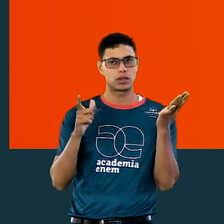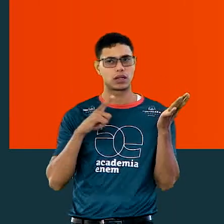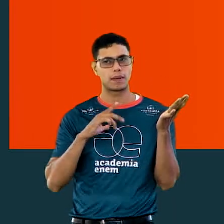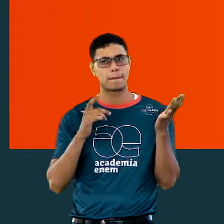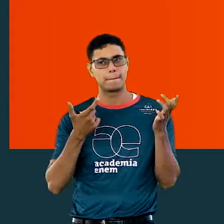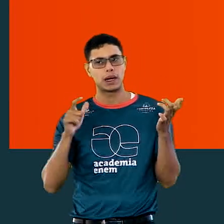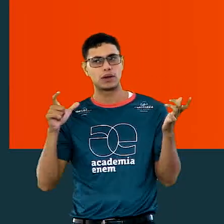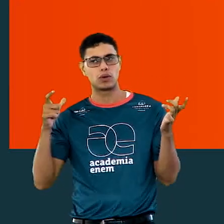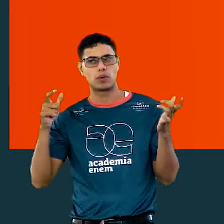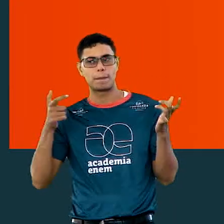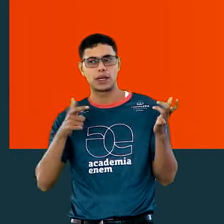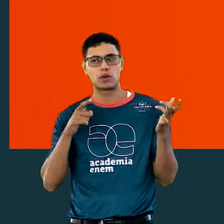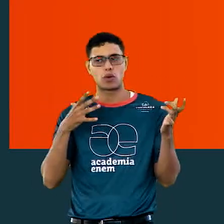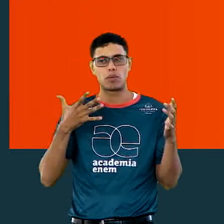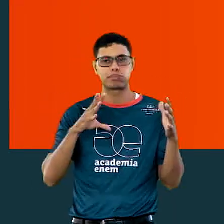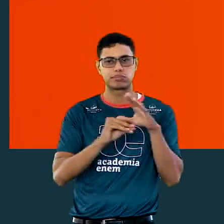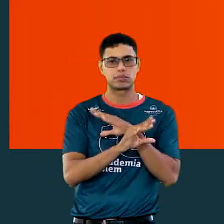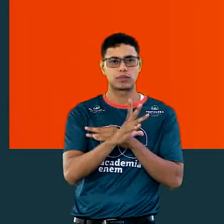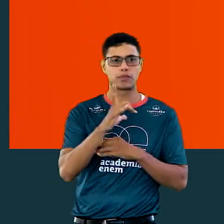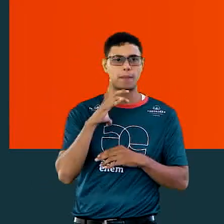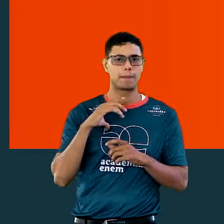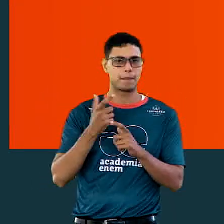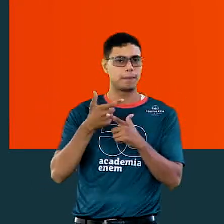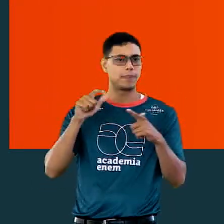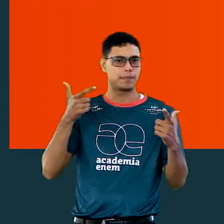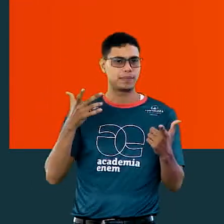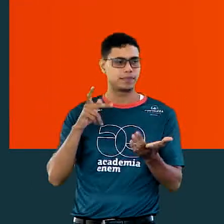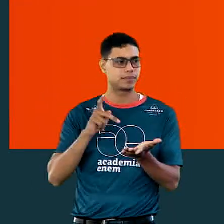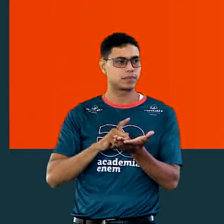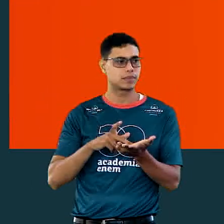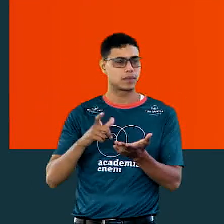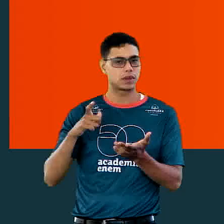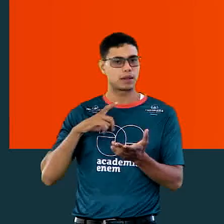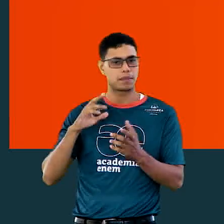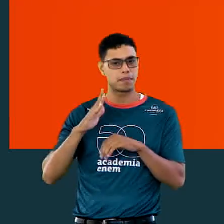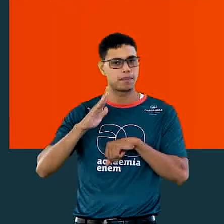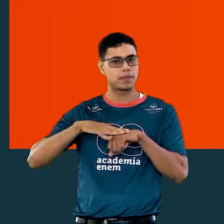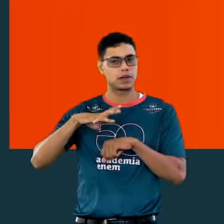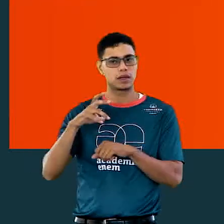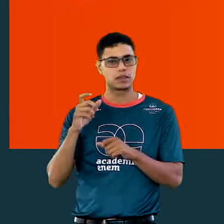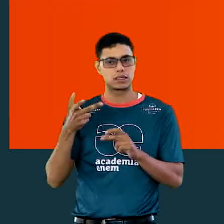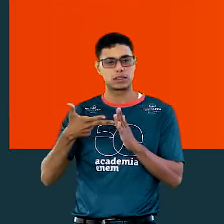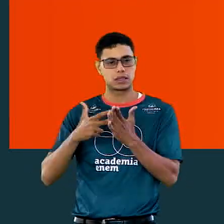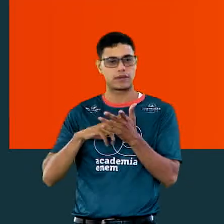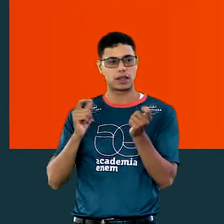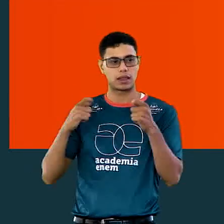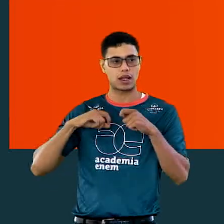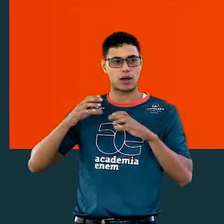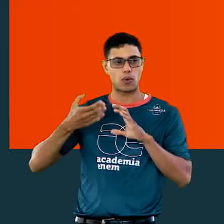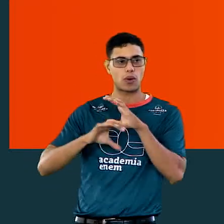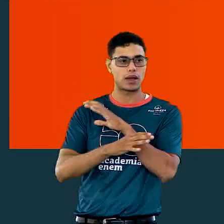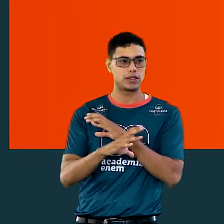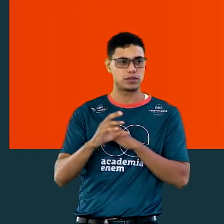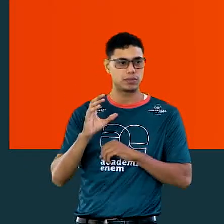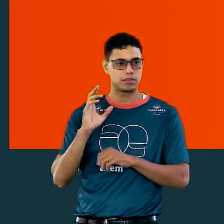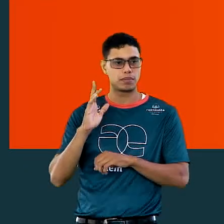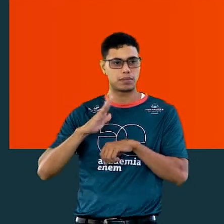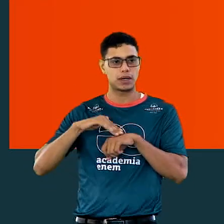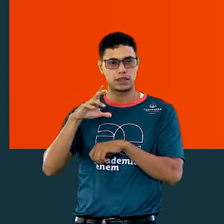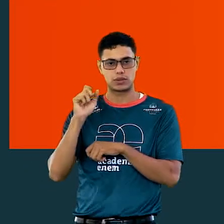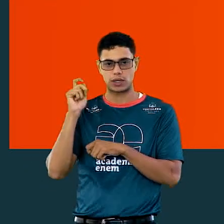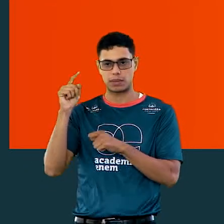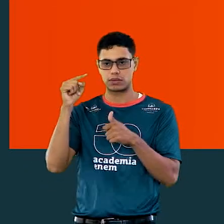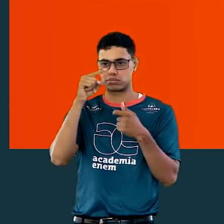cargas ou menos cargas passando? Legal. E se eu tenho mais cargas passando, é porque eu tenho mais corrente. Vocês me entenderam?